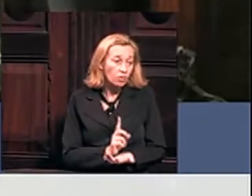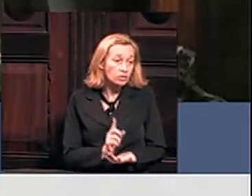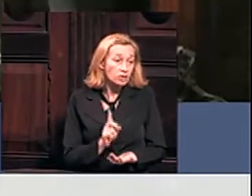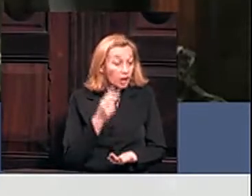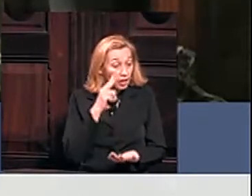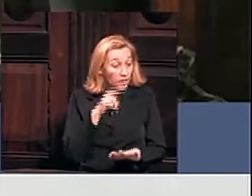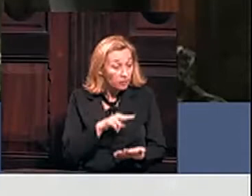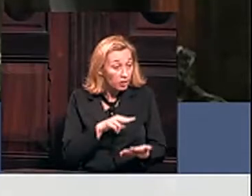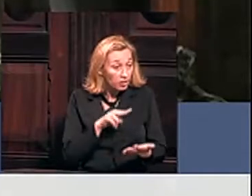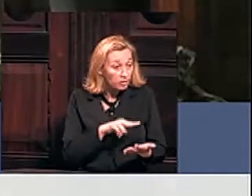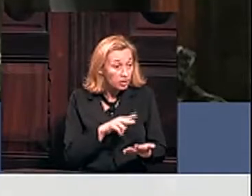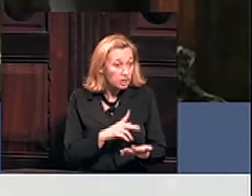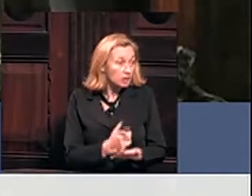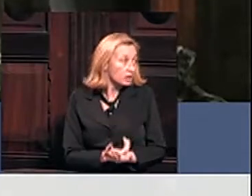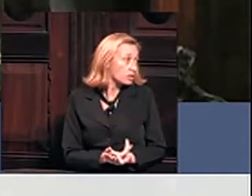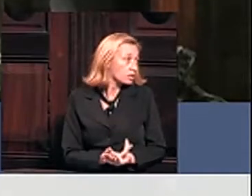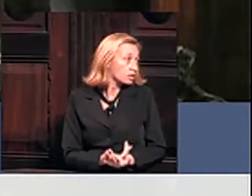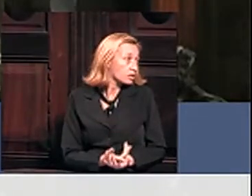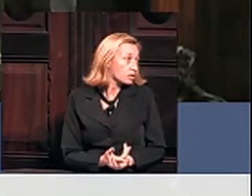escuta. Não é.